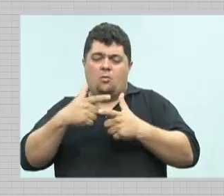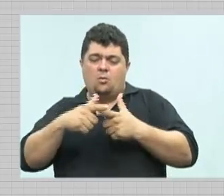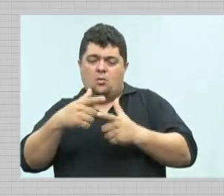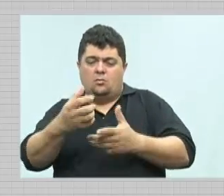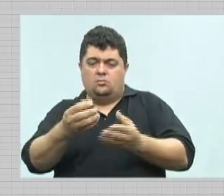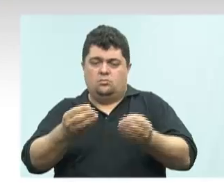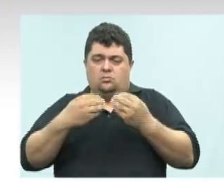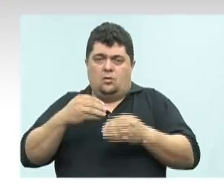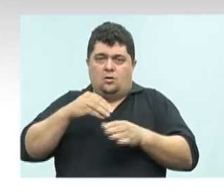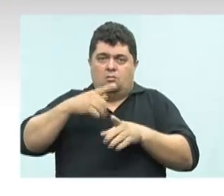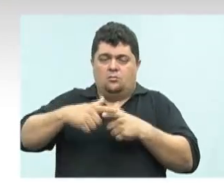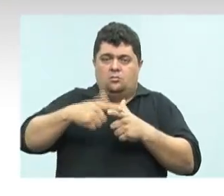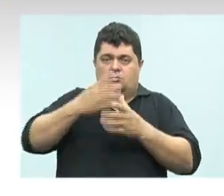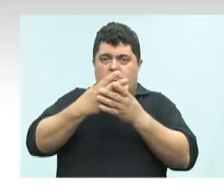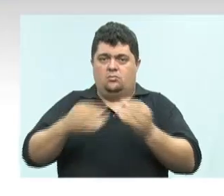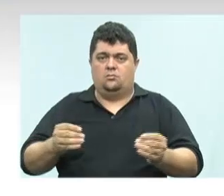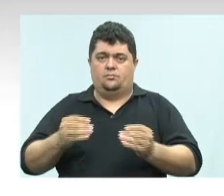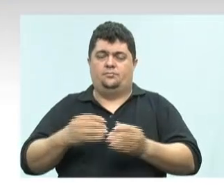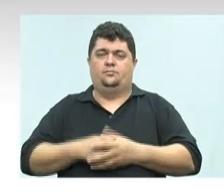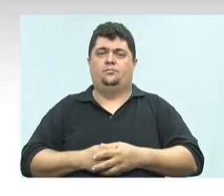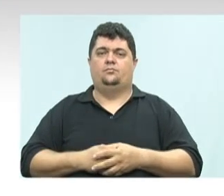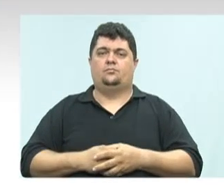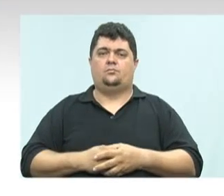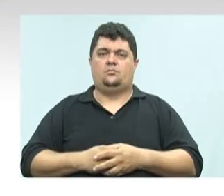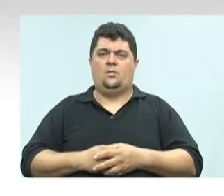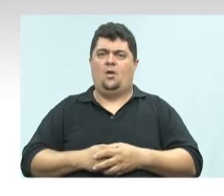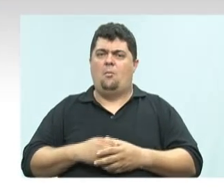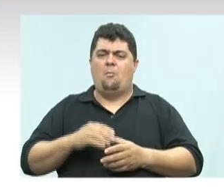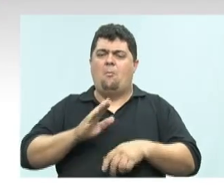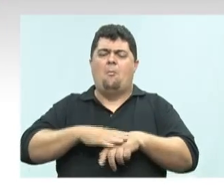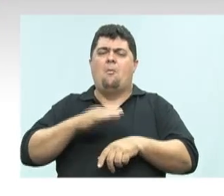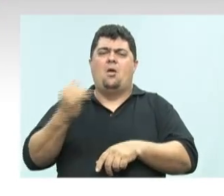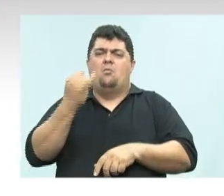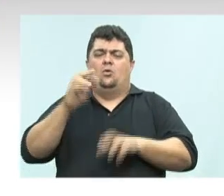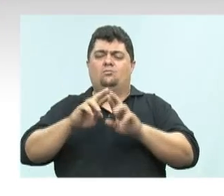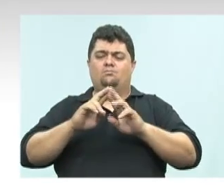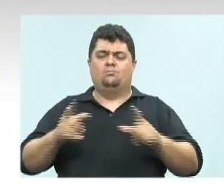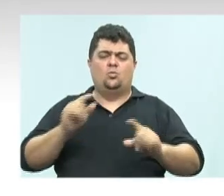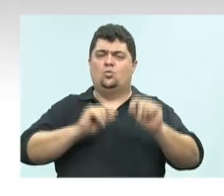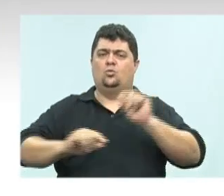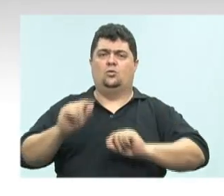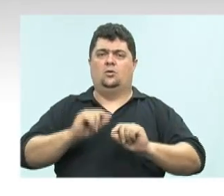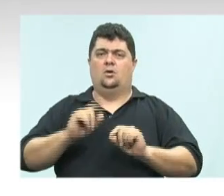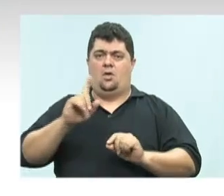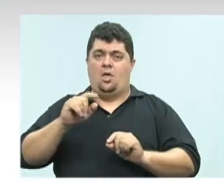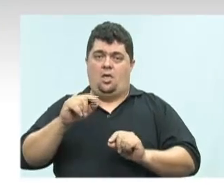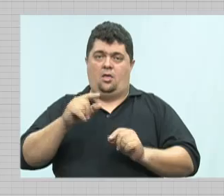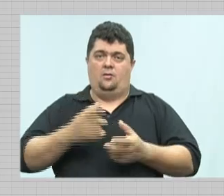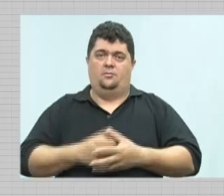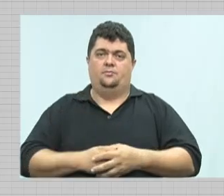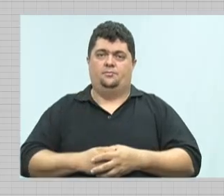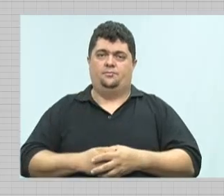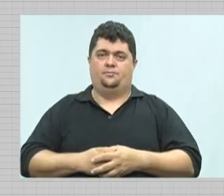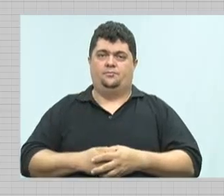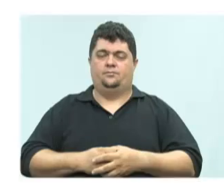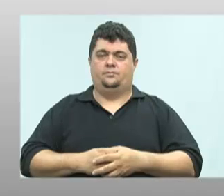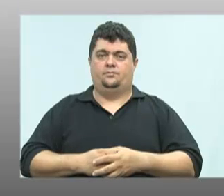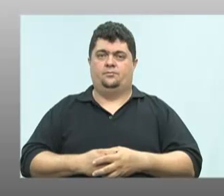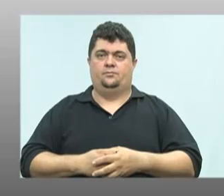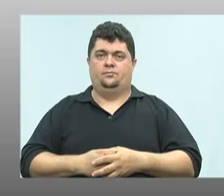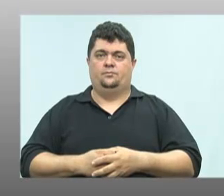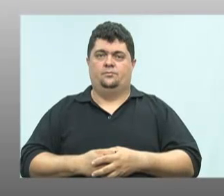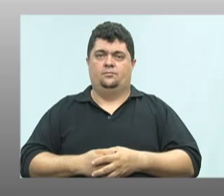são semelhantes. O ponto que mais as difere, o mais forte, é esse que a senhora citou. Exatamente.